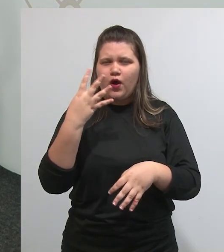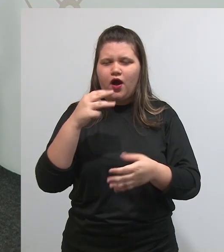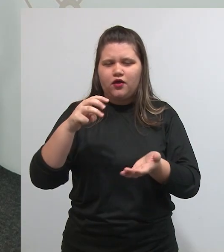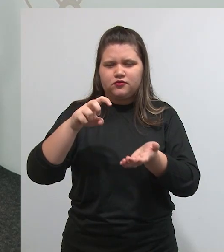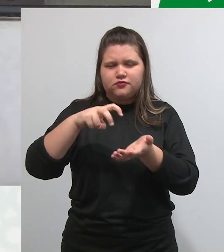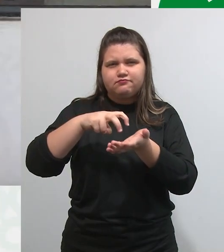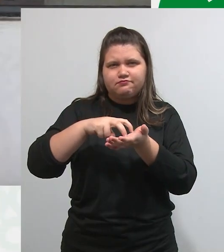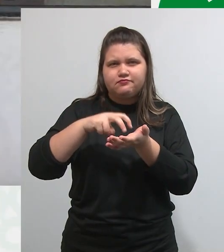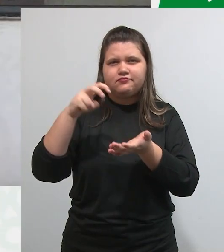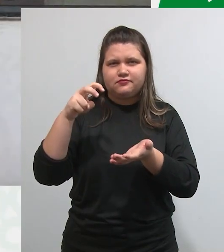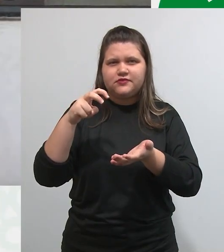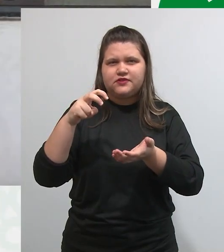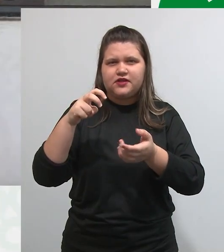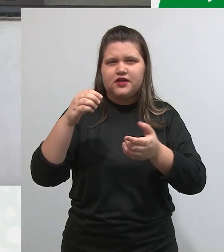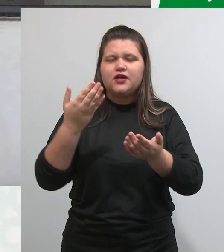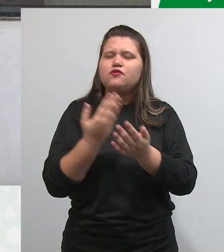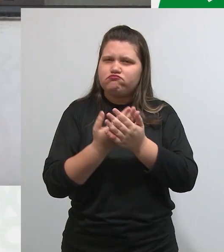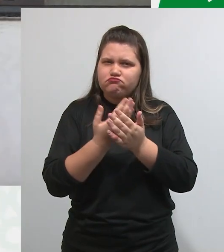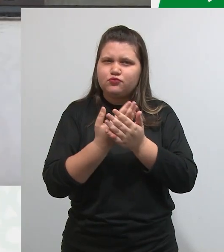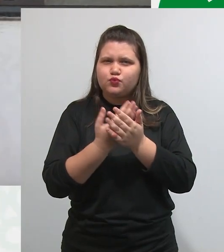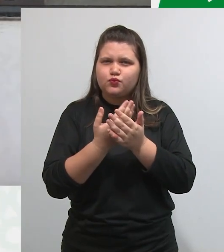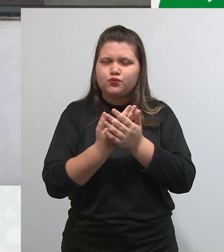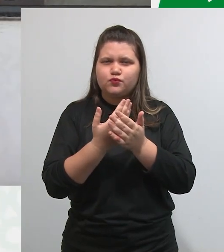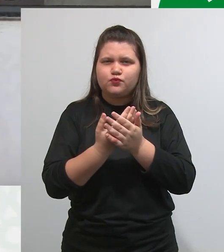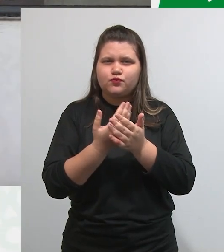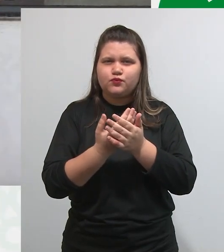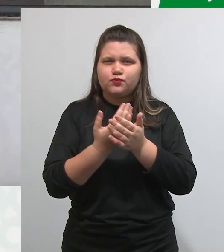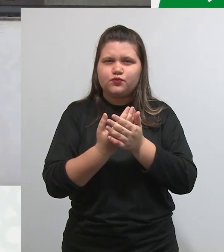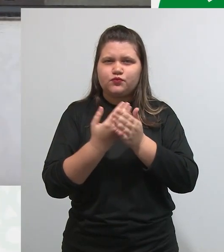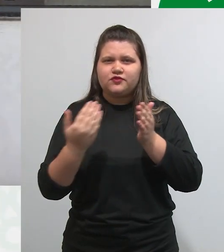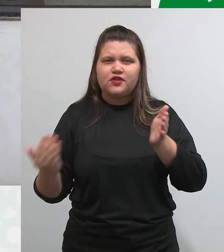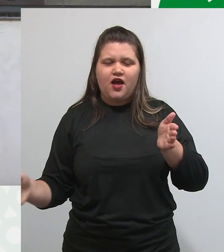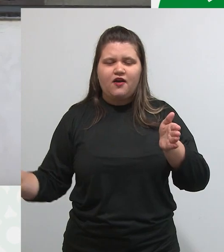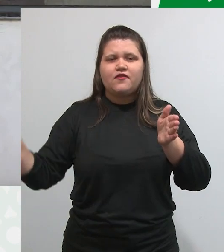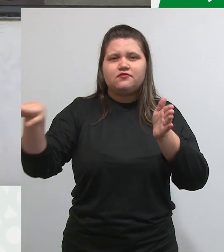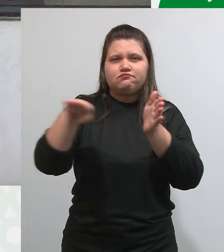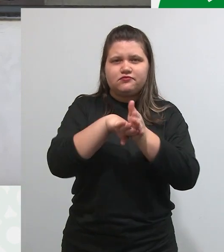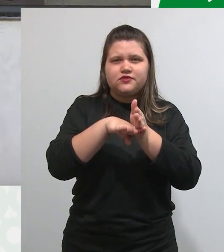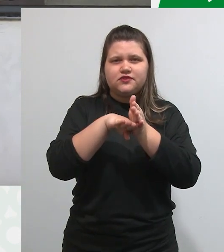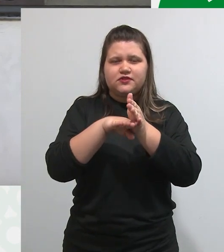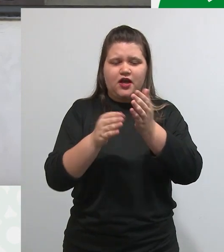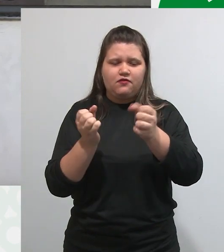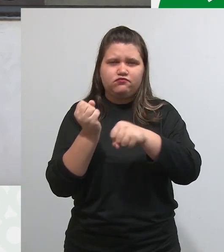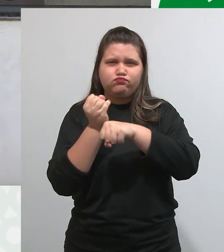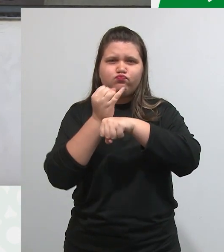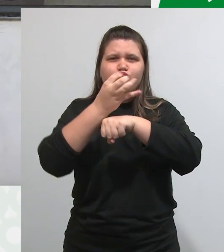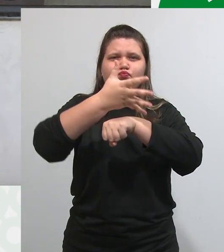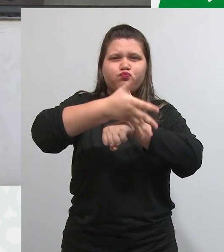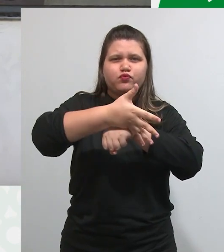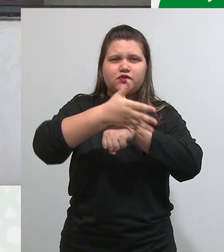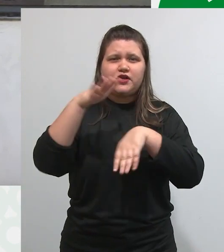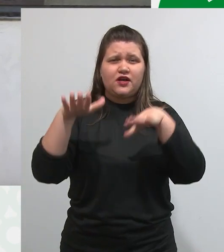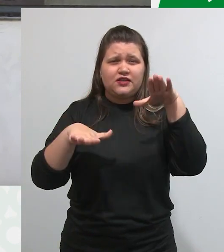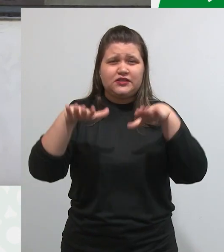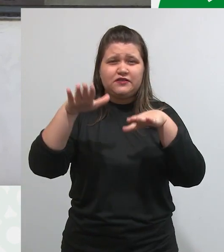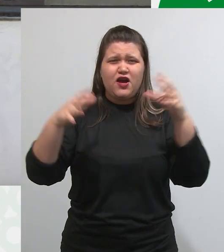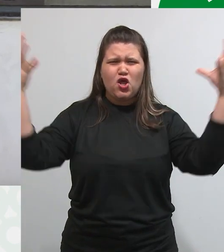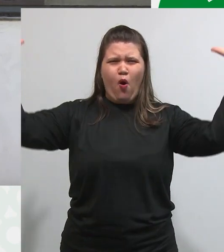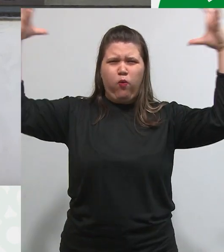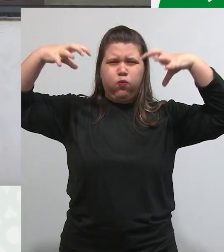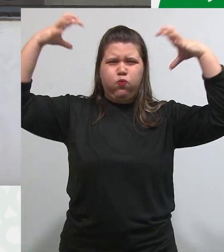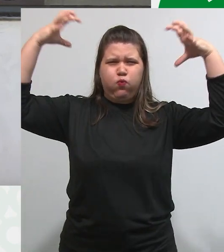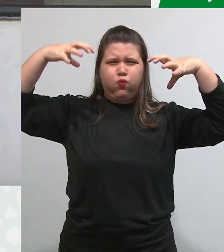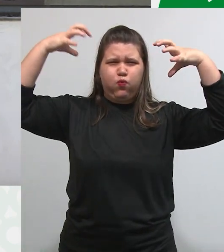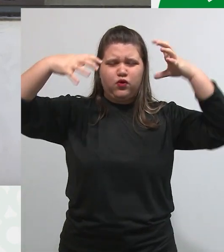para Cacoal para estudar, e chegava lá de madrugada, às vezes tomava chuva na